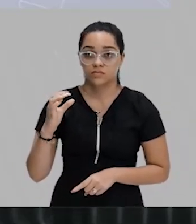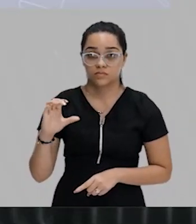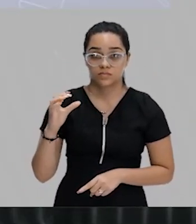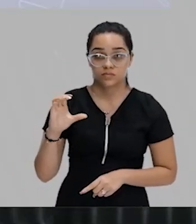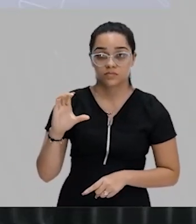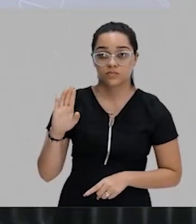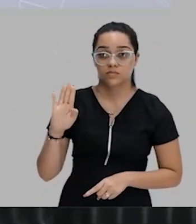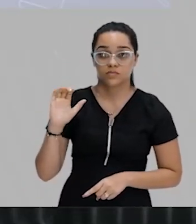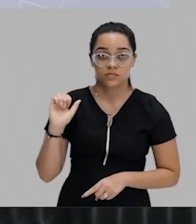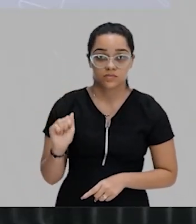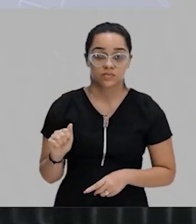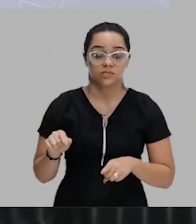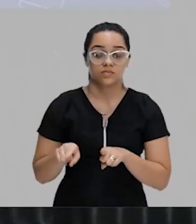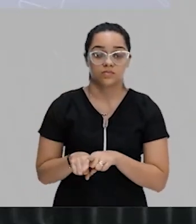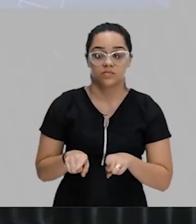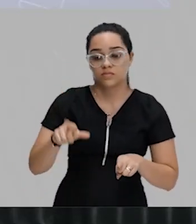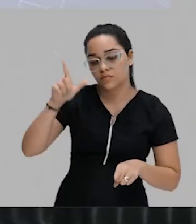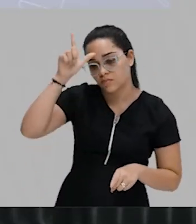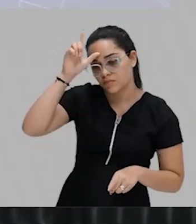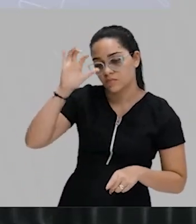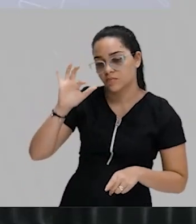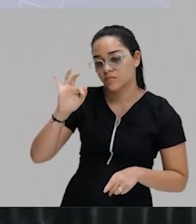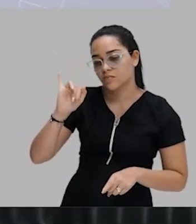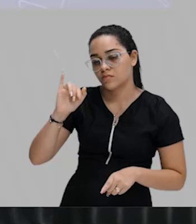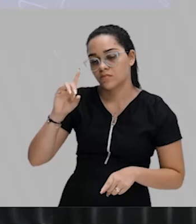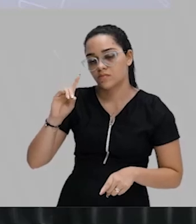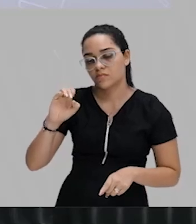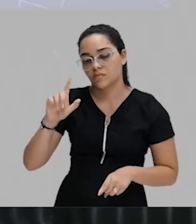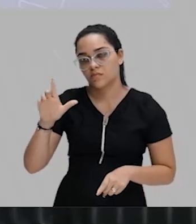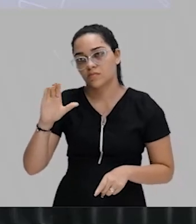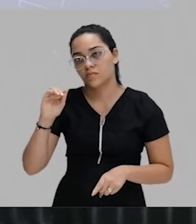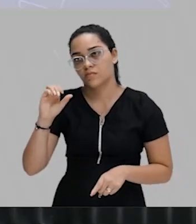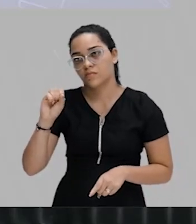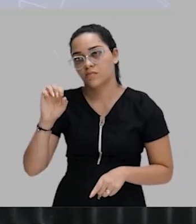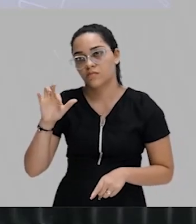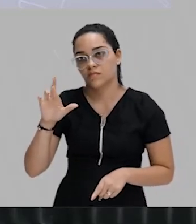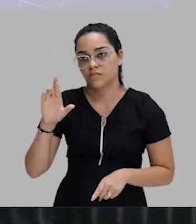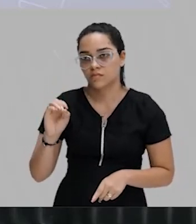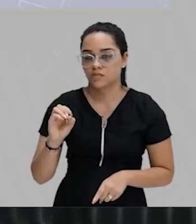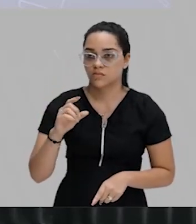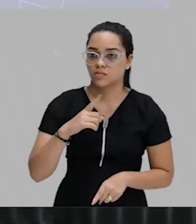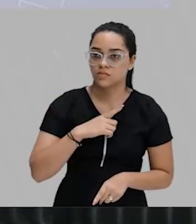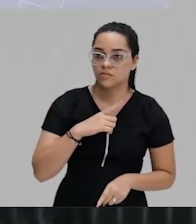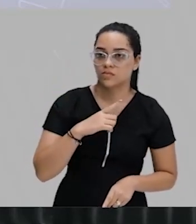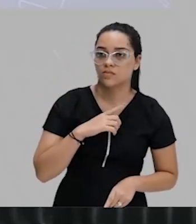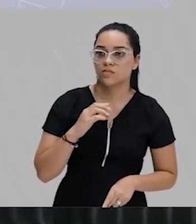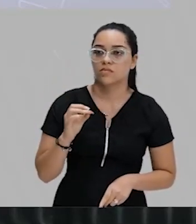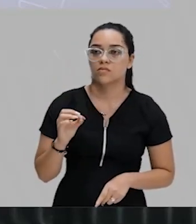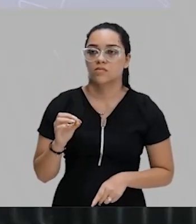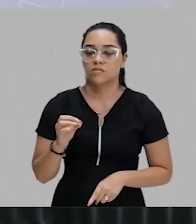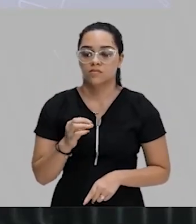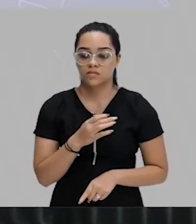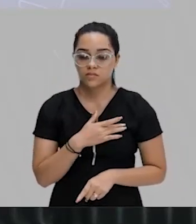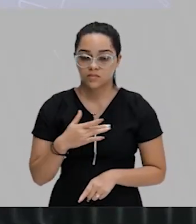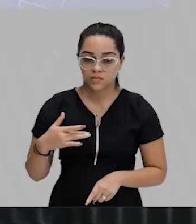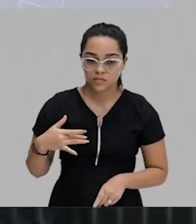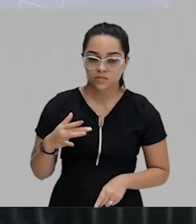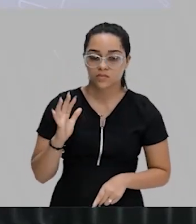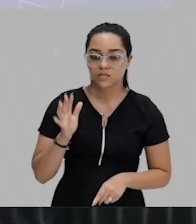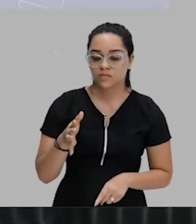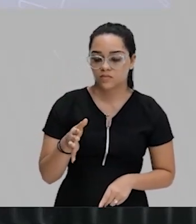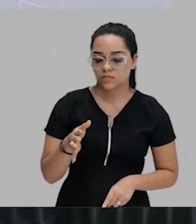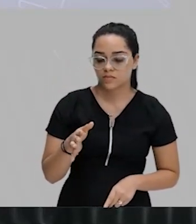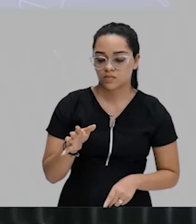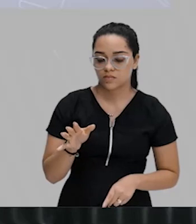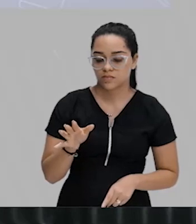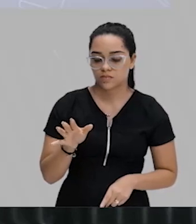liderado por Fidel Castro, mesmo idoso, mas está lá, né? Mesmo idoso com a saúde debilitada,